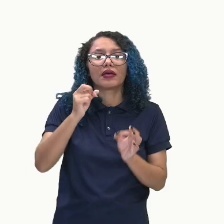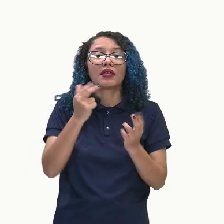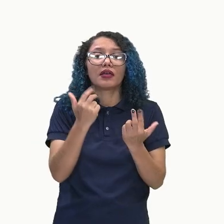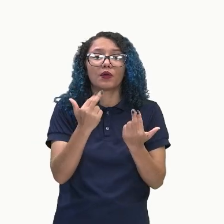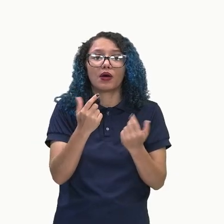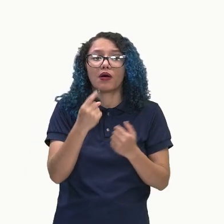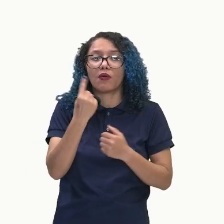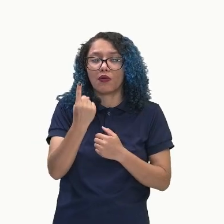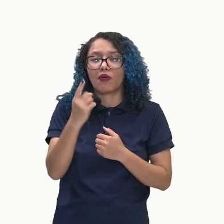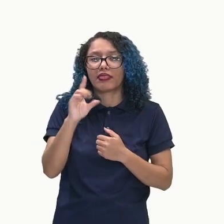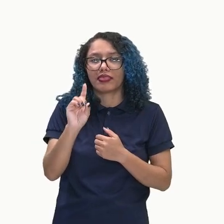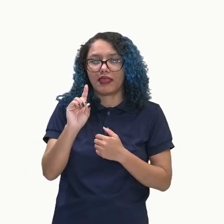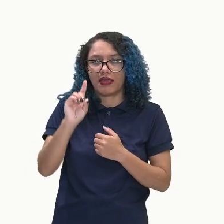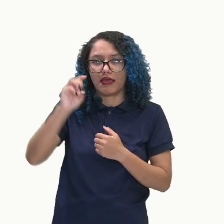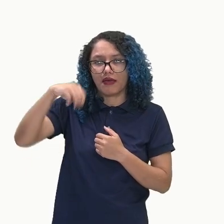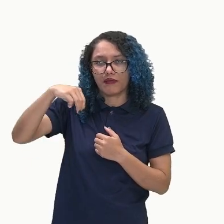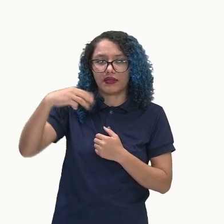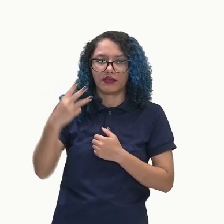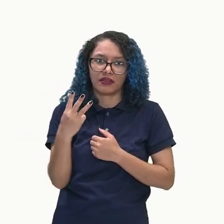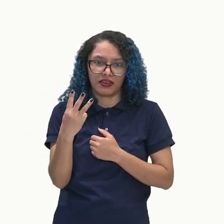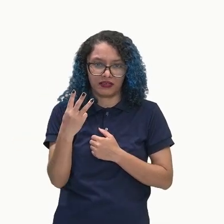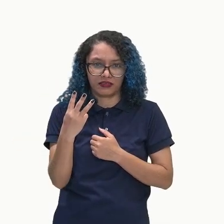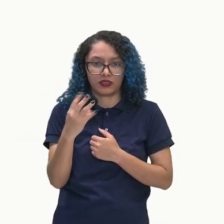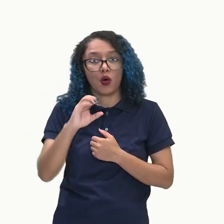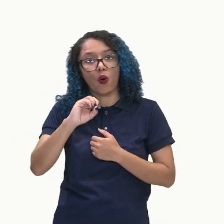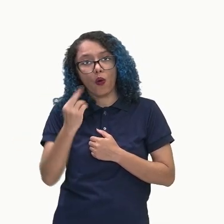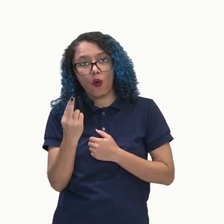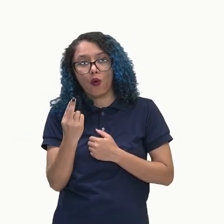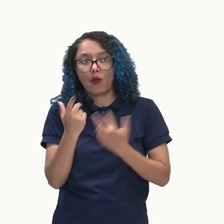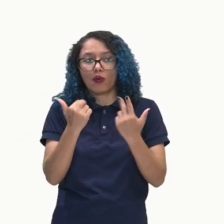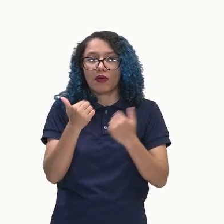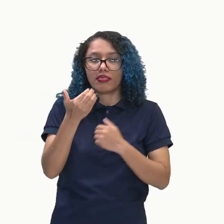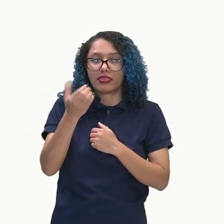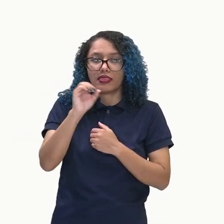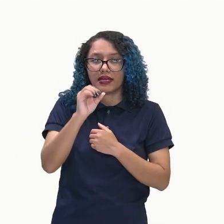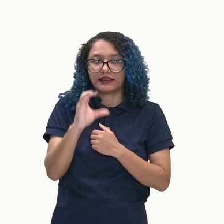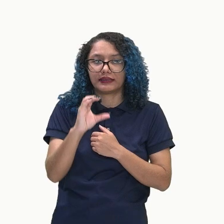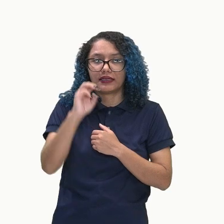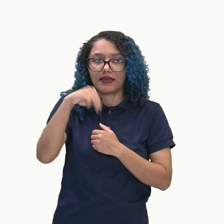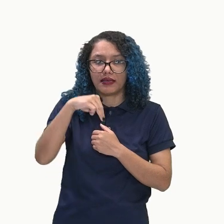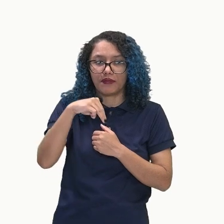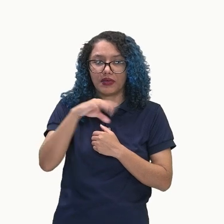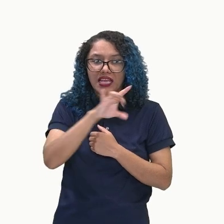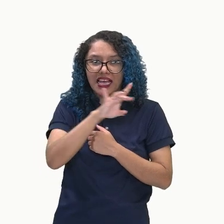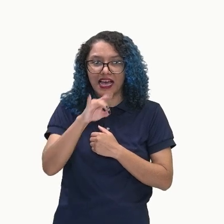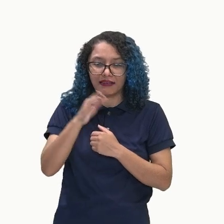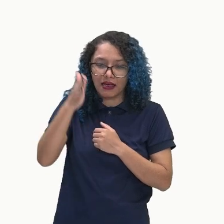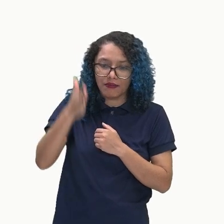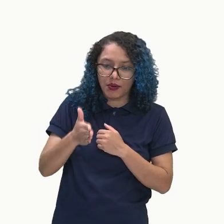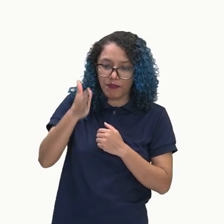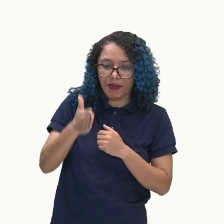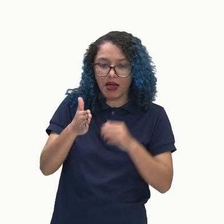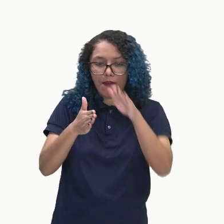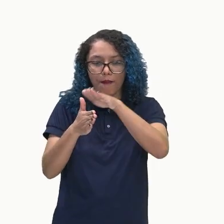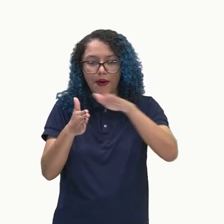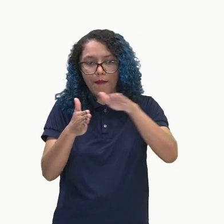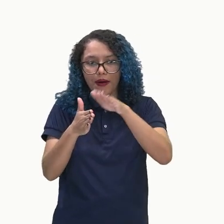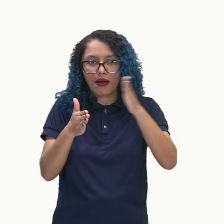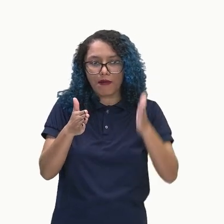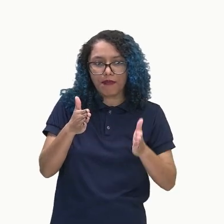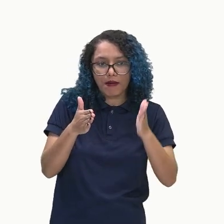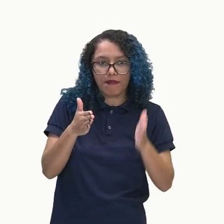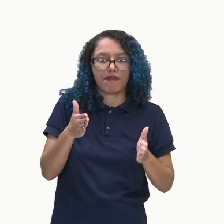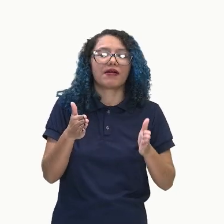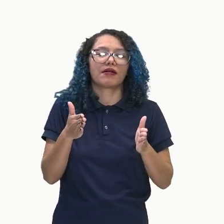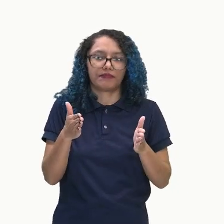mede 1 decímetro, que corresponde a 10 centímetros de cada lado. Então, um decímetro cúbico é uma unidade de